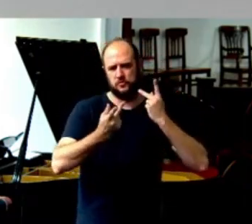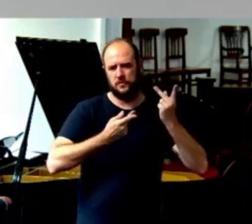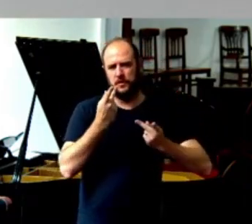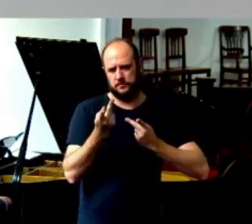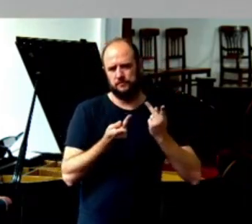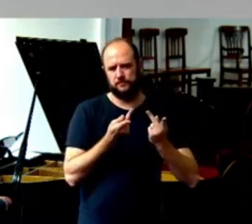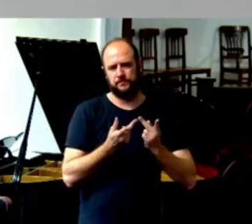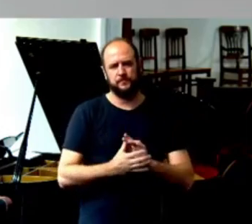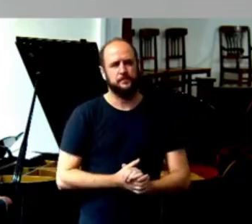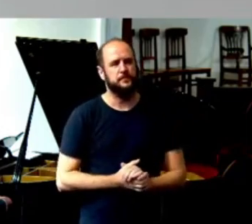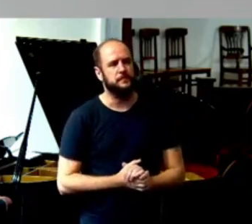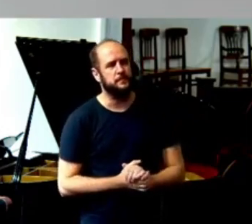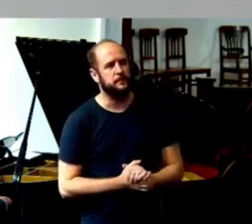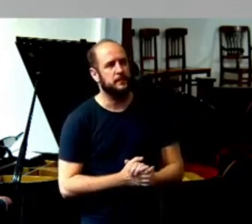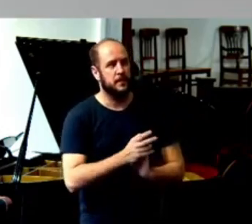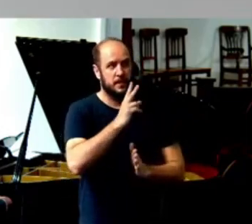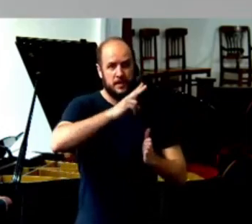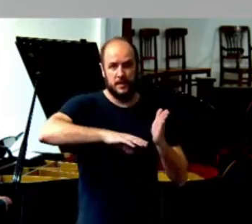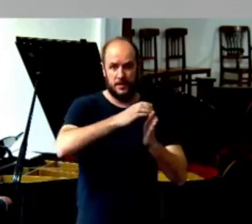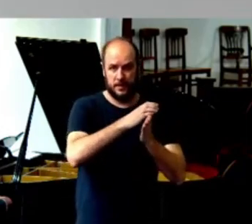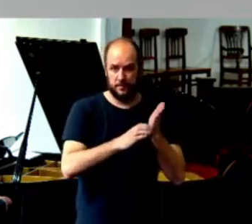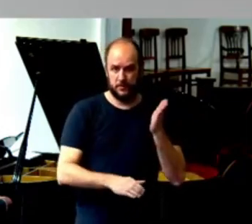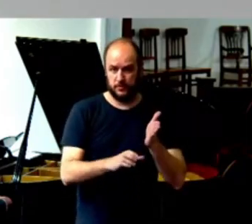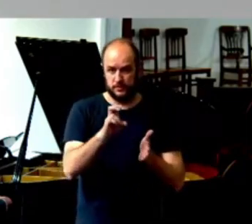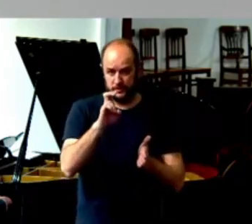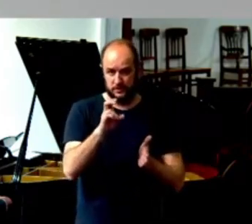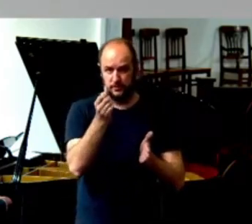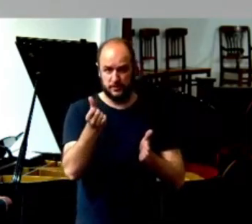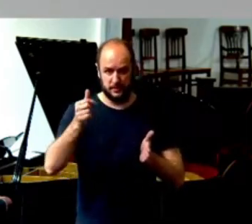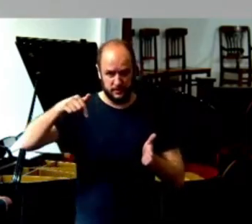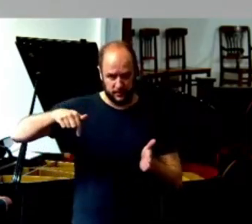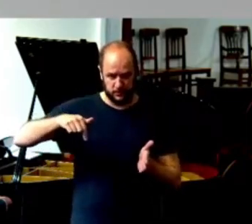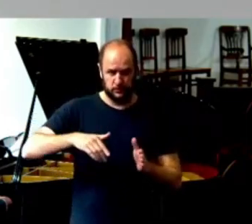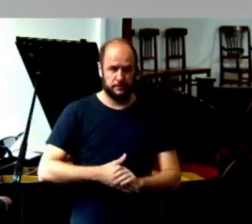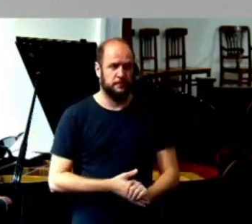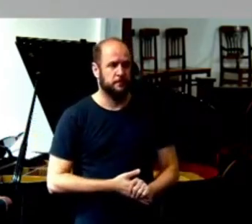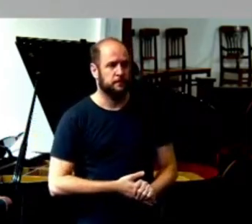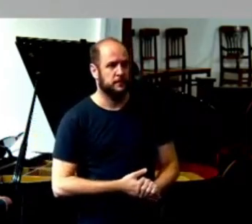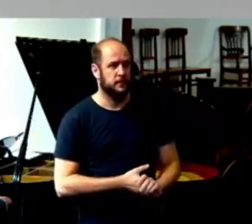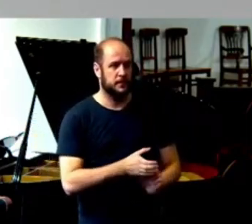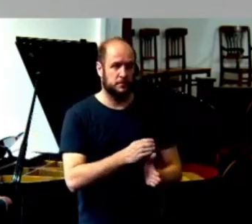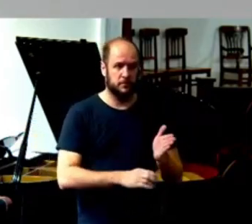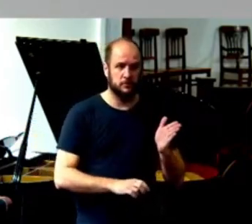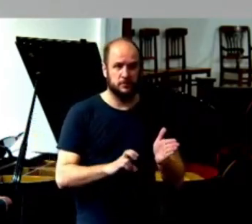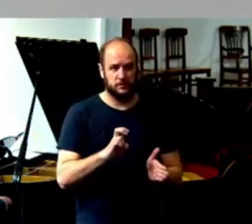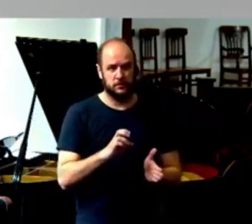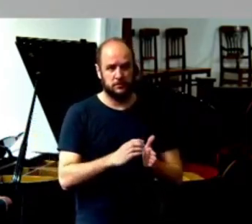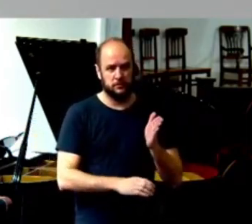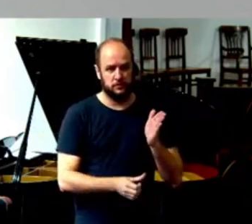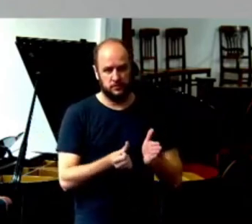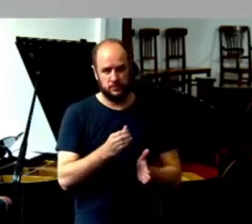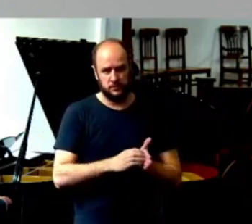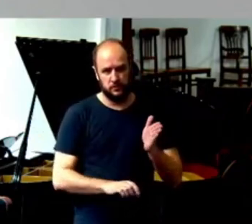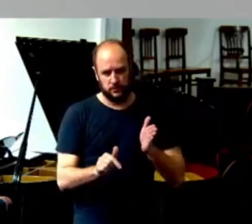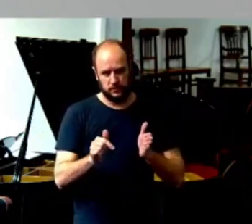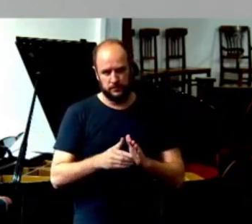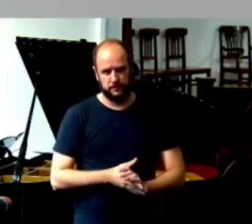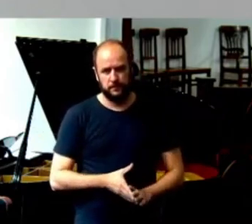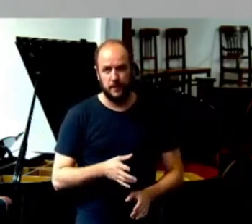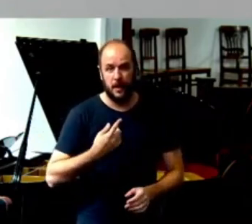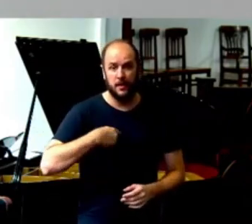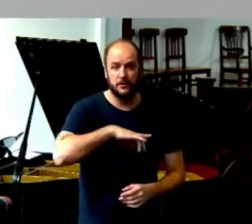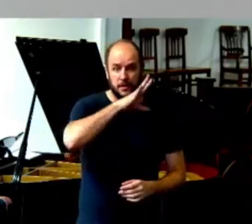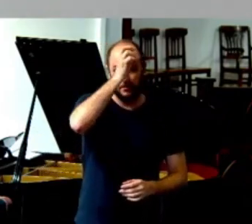no monte, que está aí nos capítulos 5, 6 e 7 do Evangelho de Mateus. Aprendemos